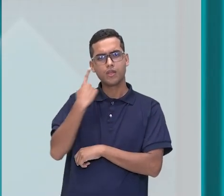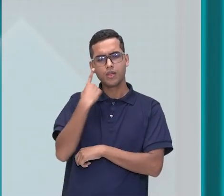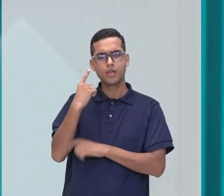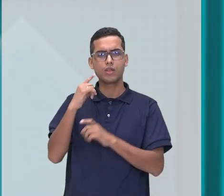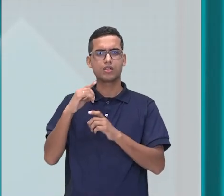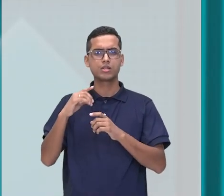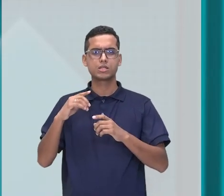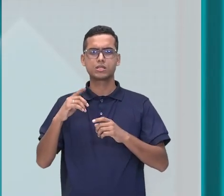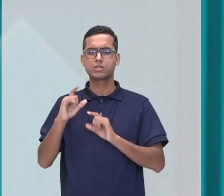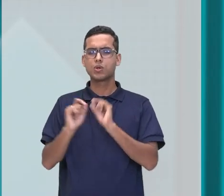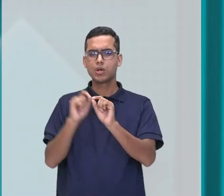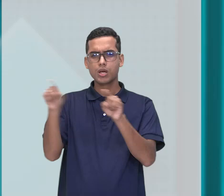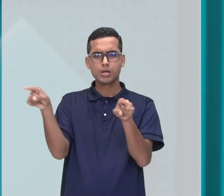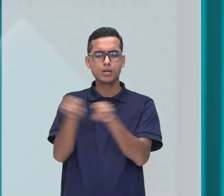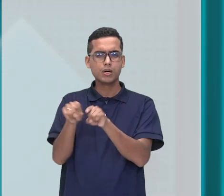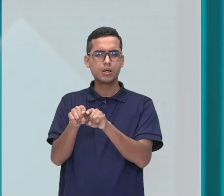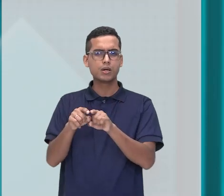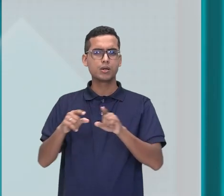som